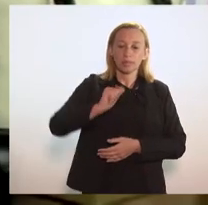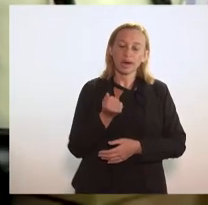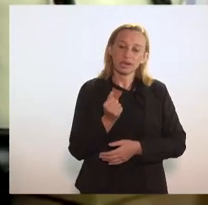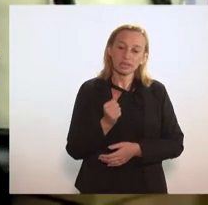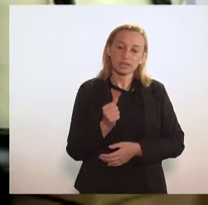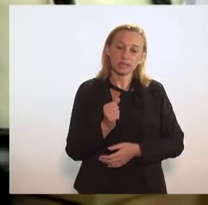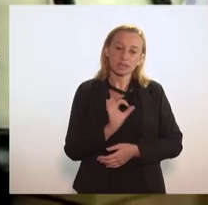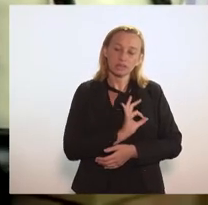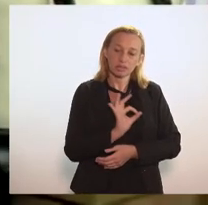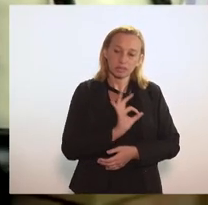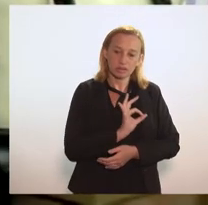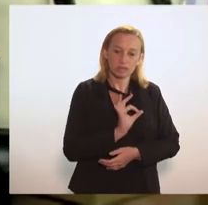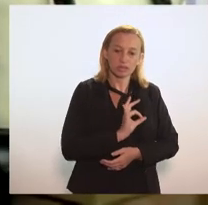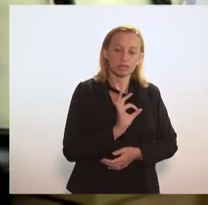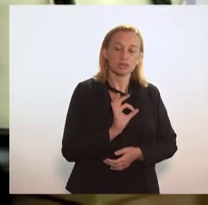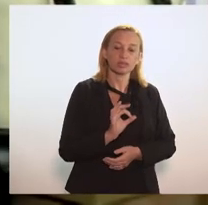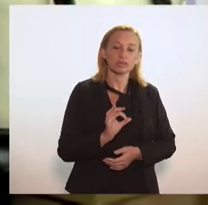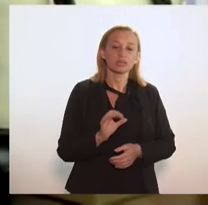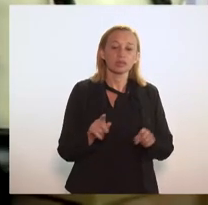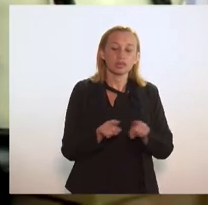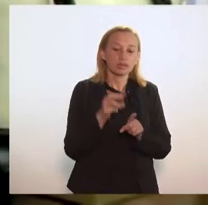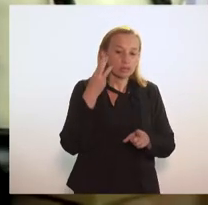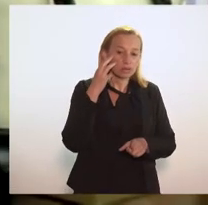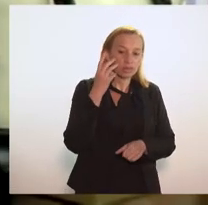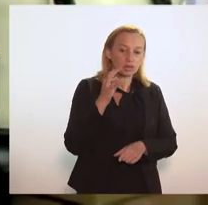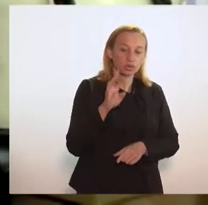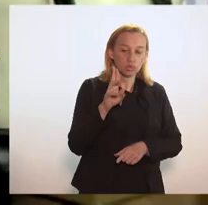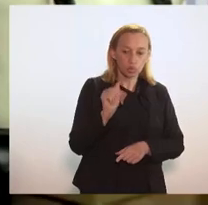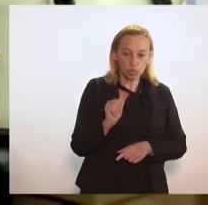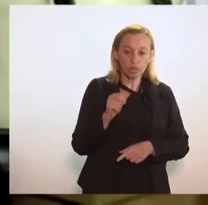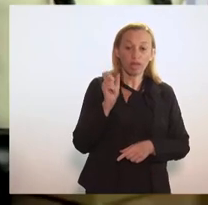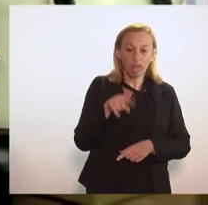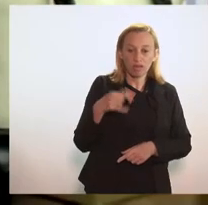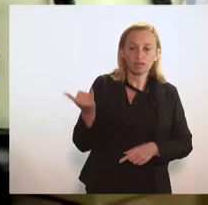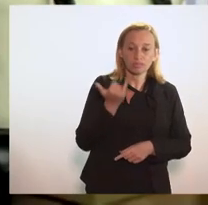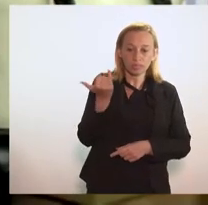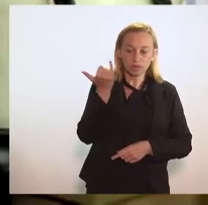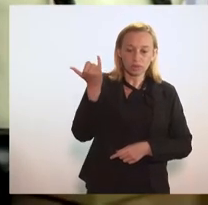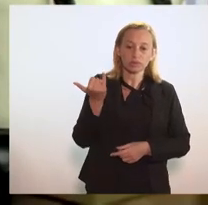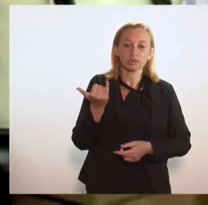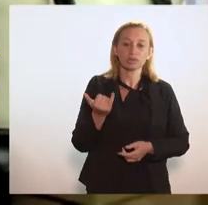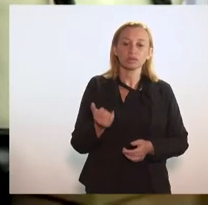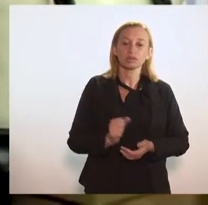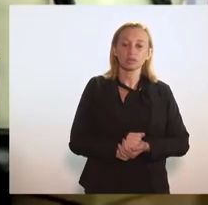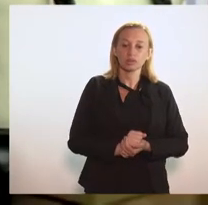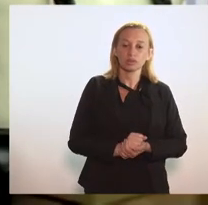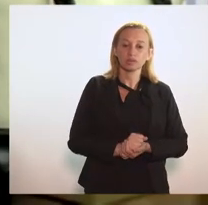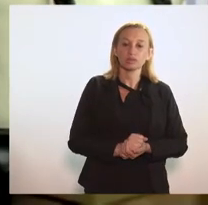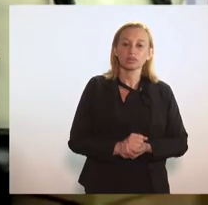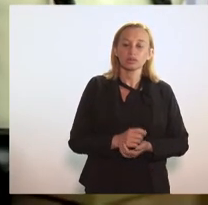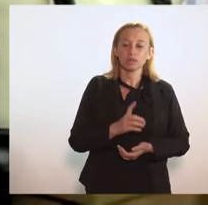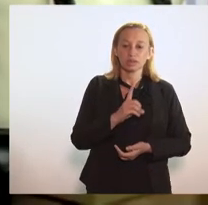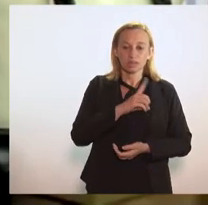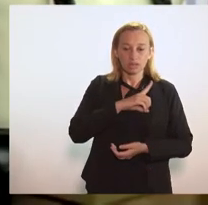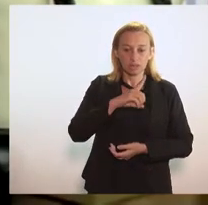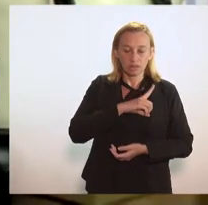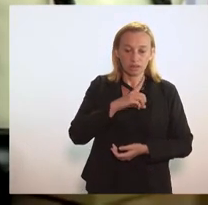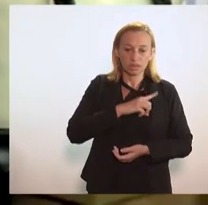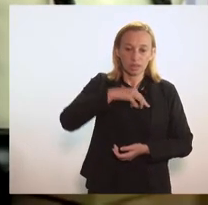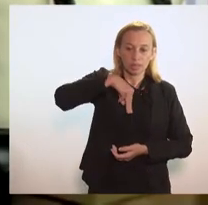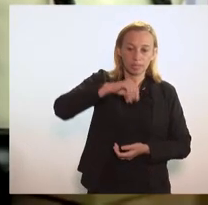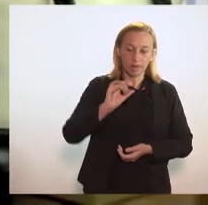é o Valdete carneiro e Gustavo tutuca é importantíssimo e a marca como foi delegada de polícia